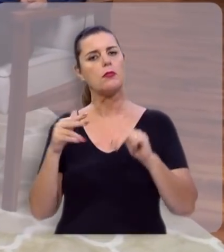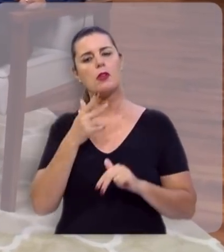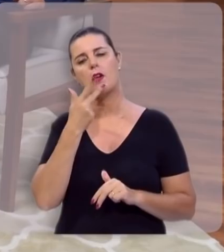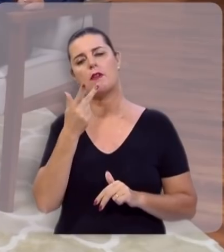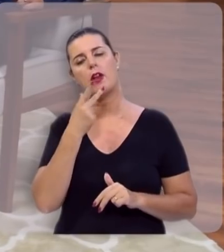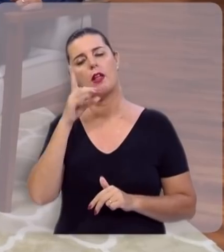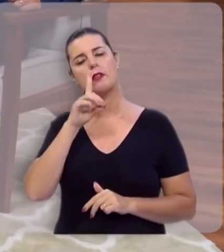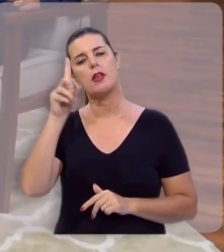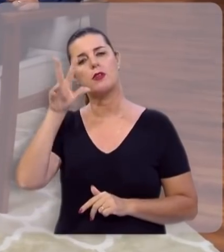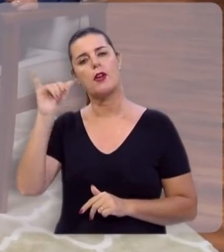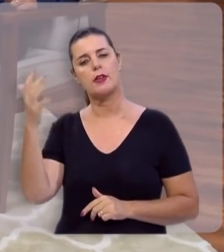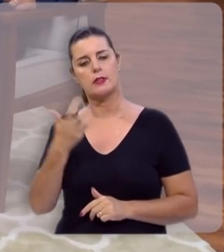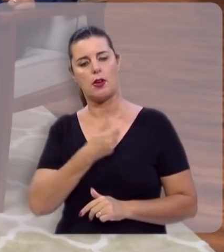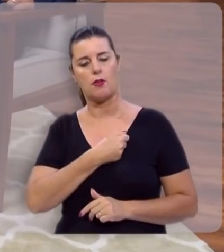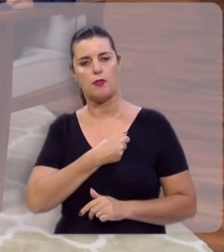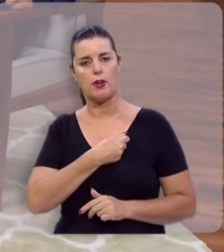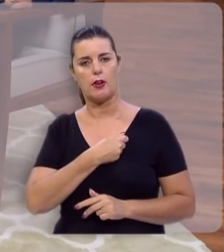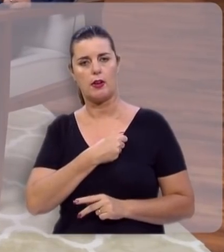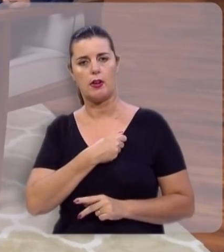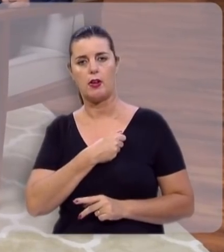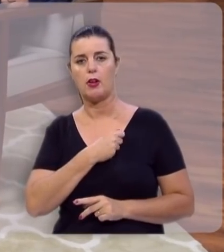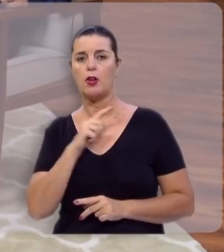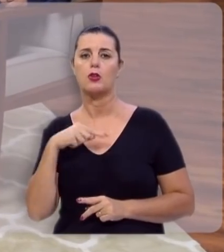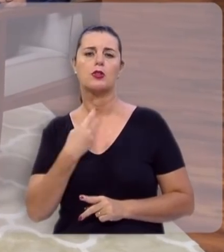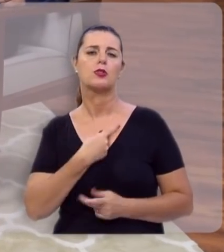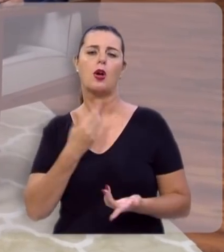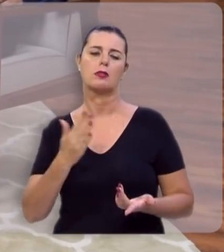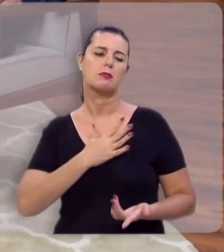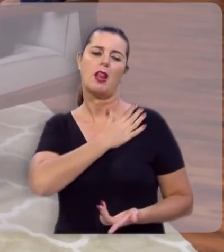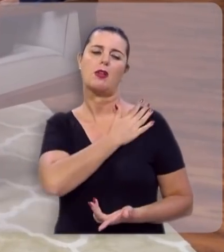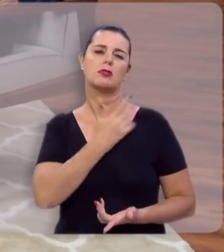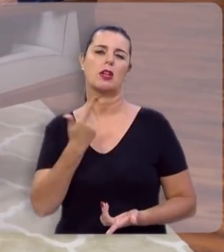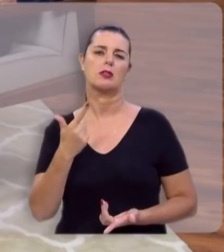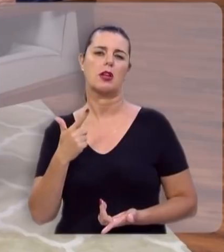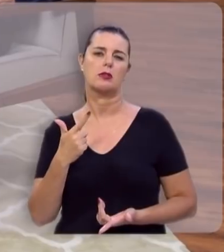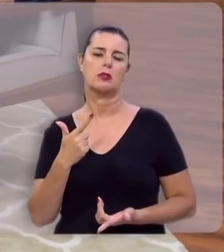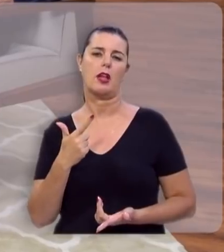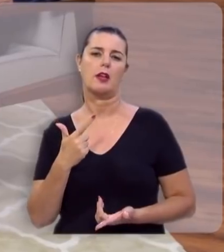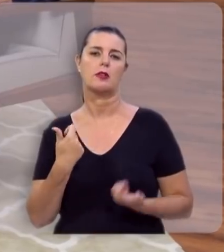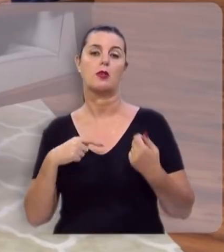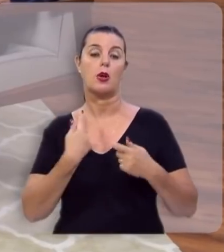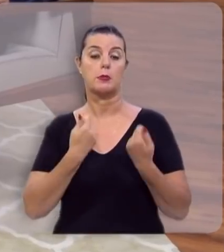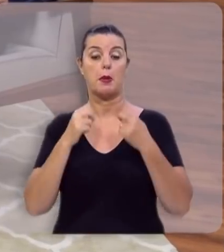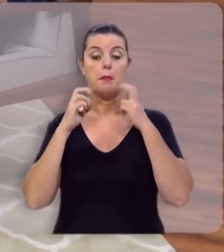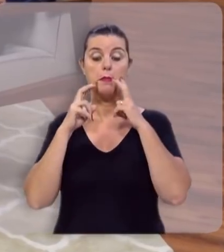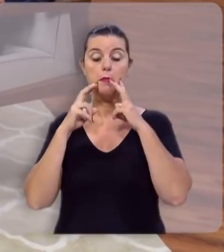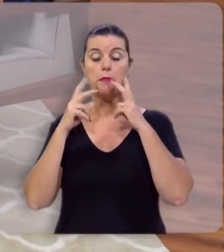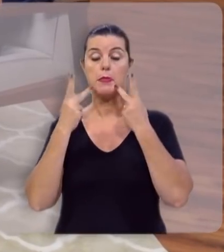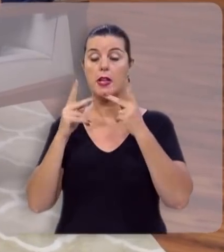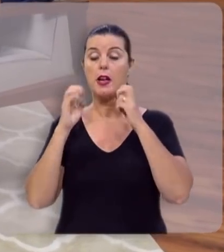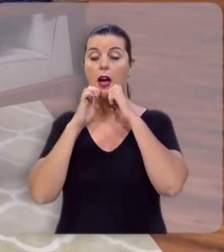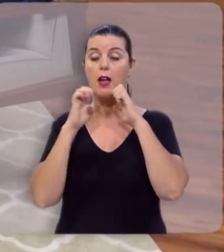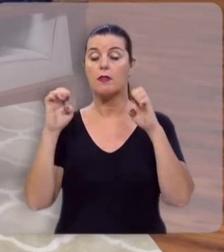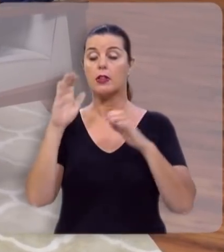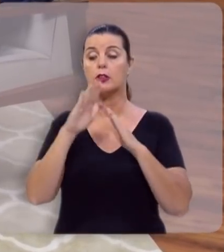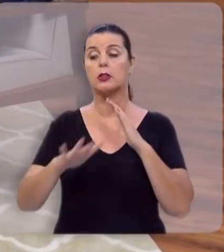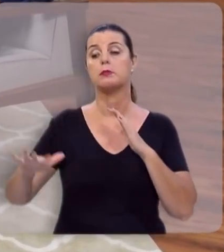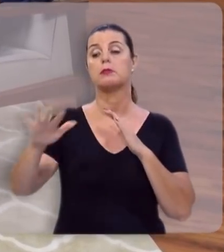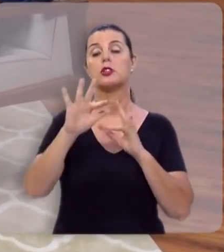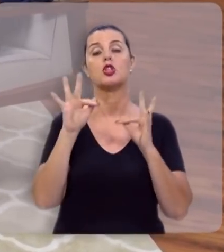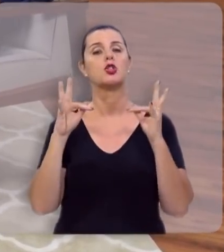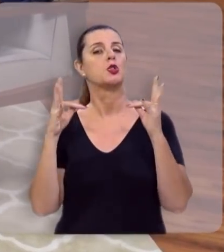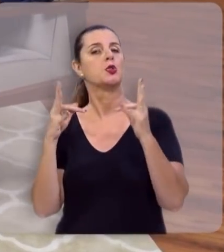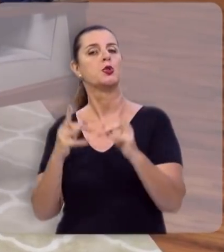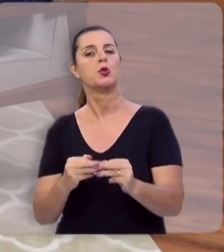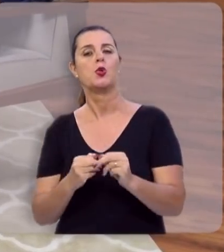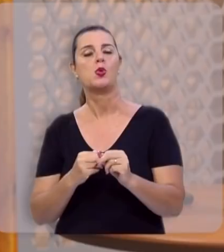nunca dizer quem Deus vai salvar. Portanto, não devemos ser preconceituosos. Nós devemos pregar o Evangelho para todas